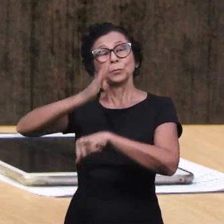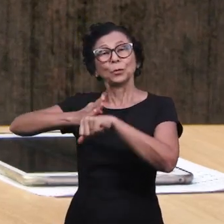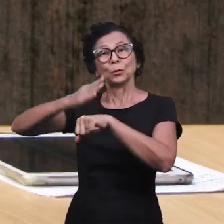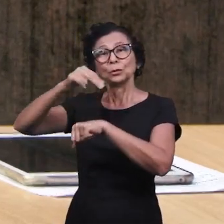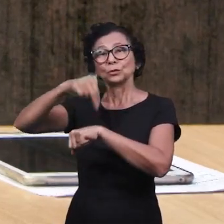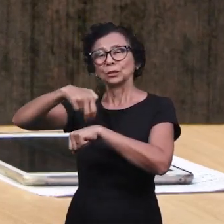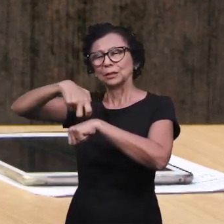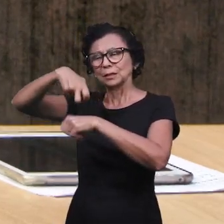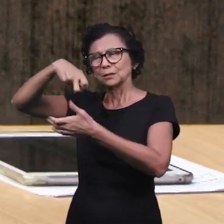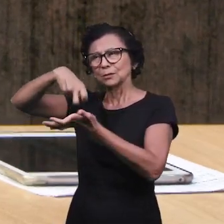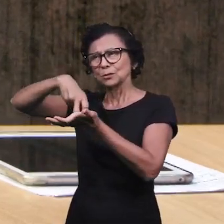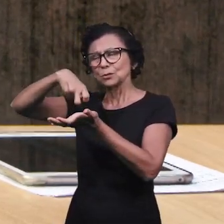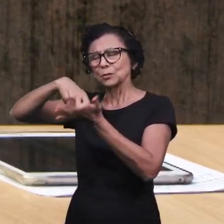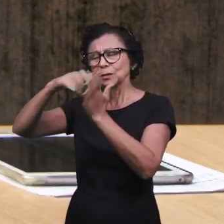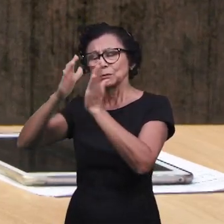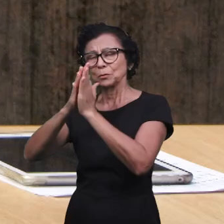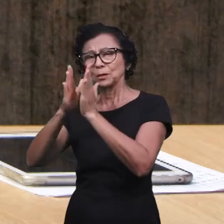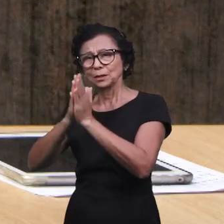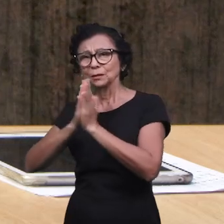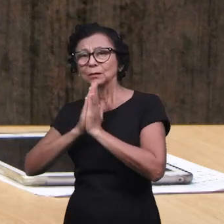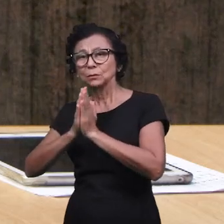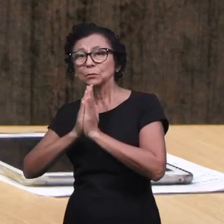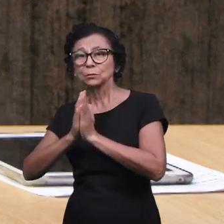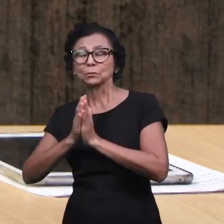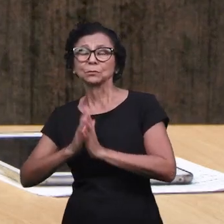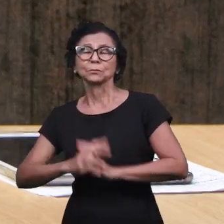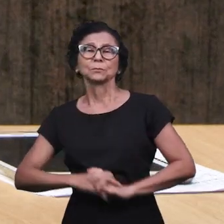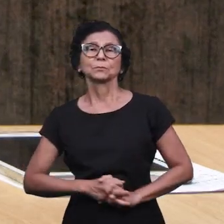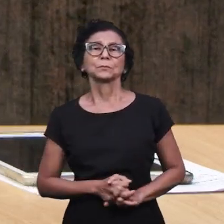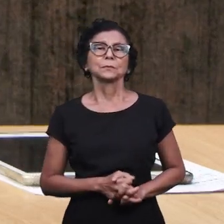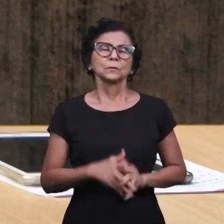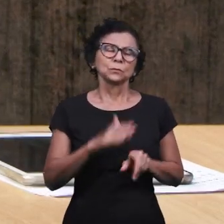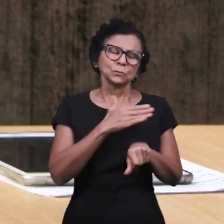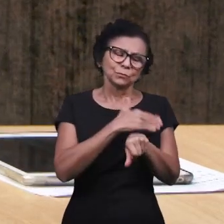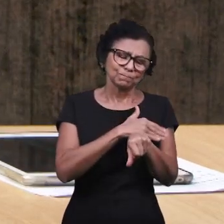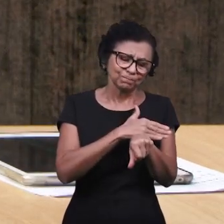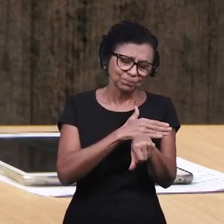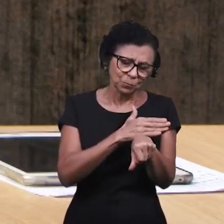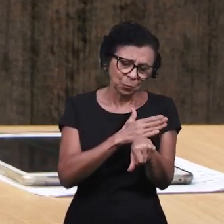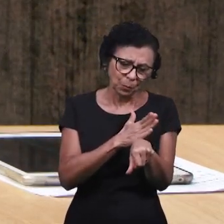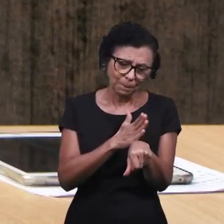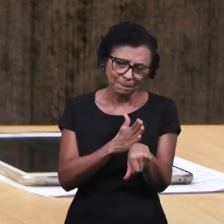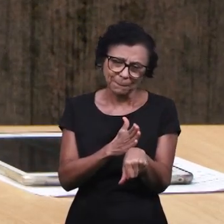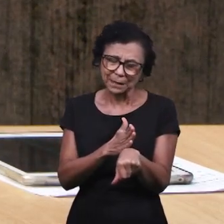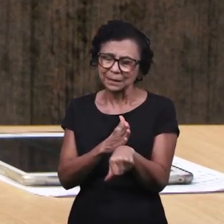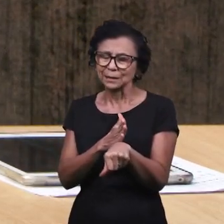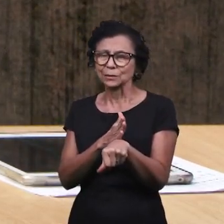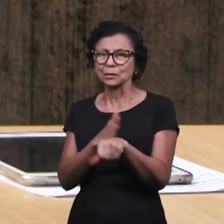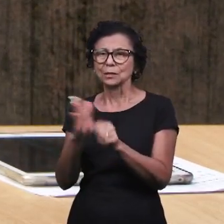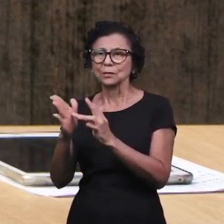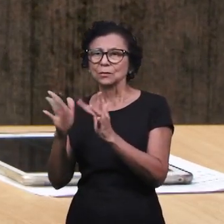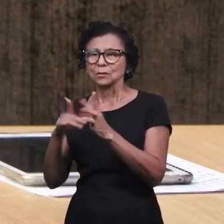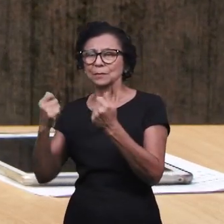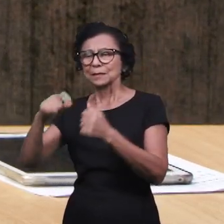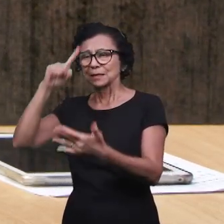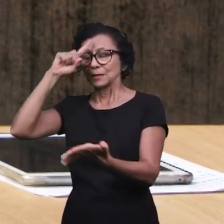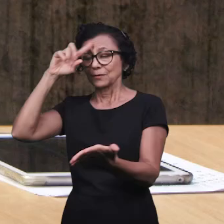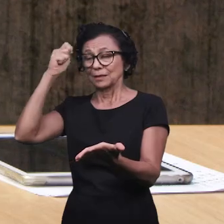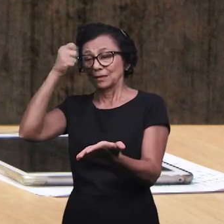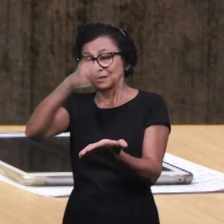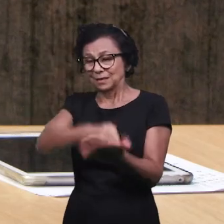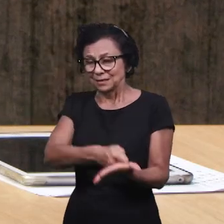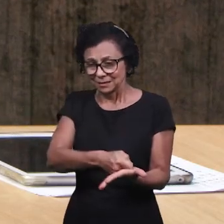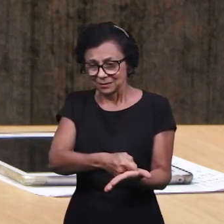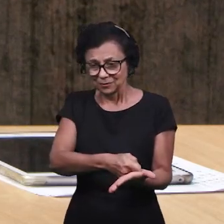das Oliveiras. Então, todos os momentos que eram determinantes no seu ministério, ele